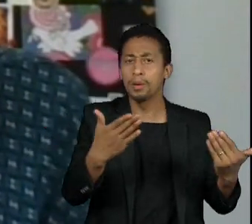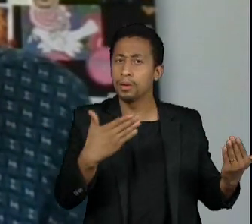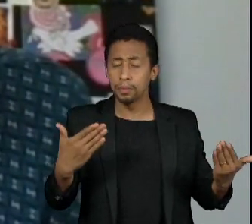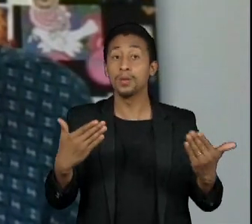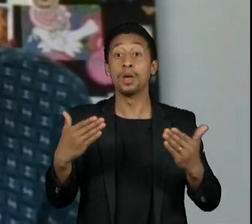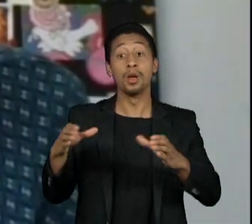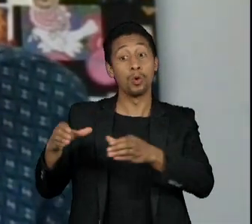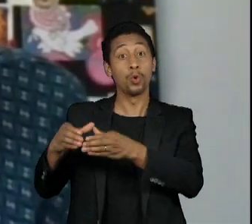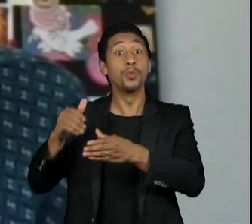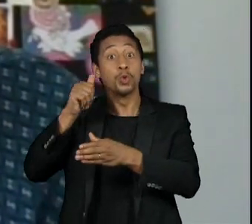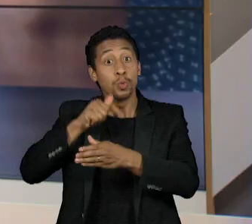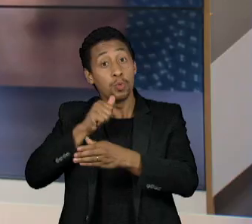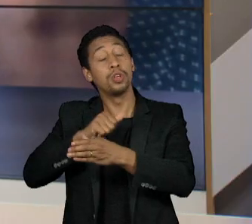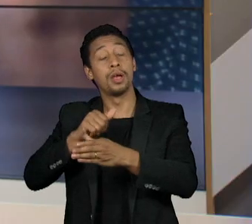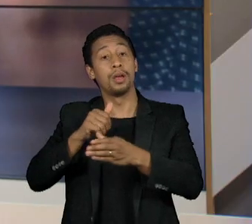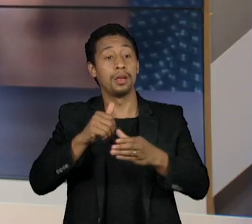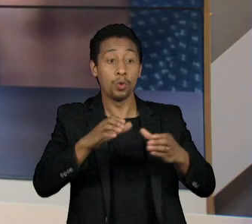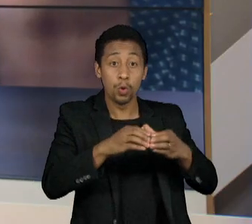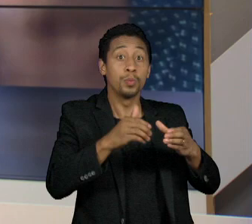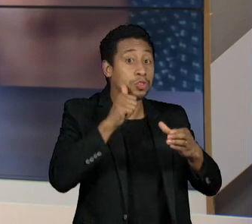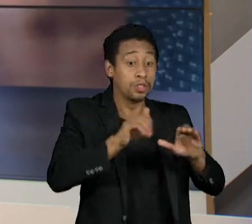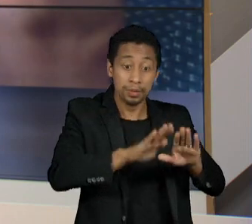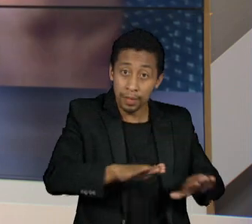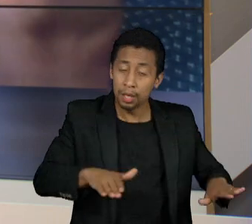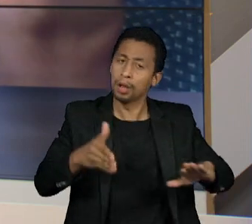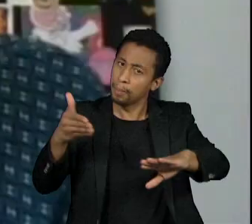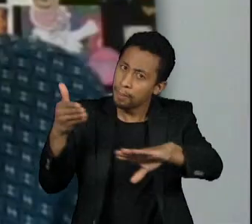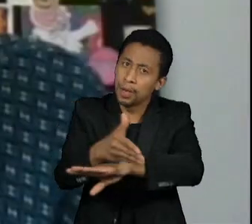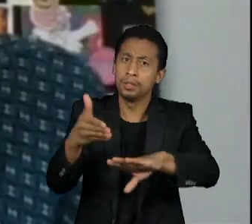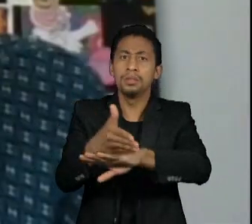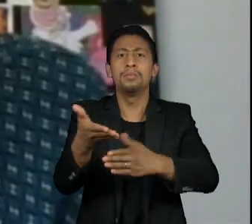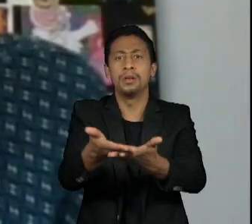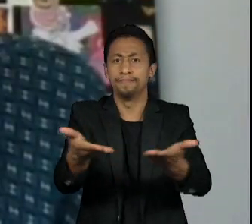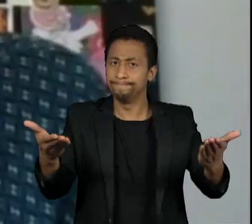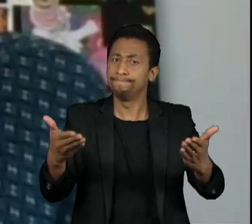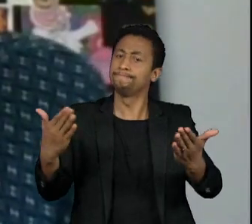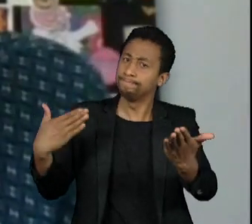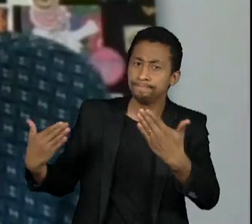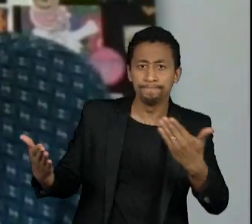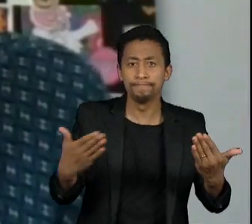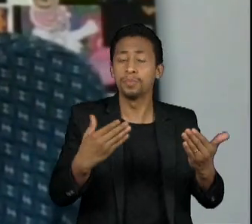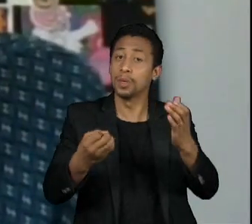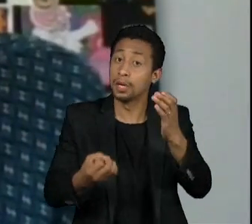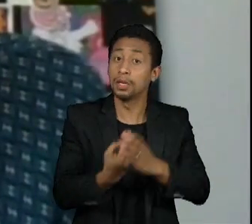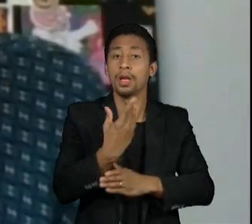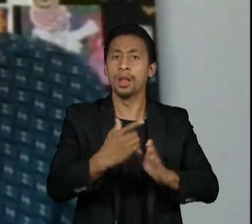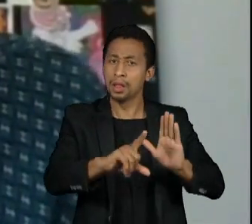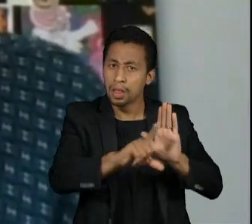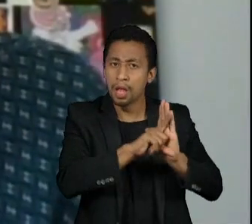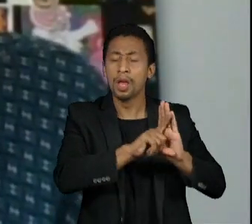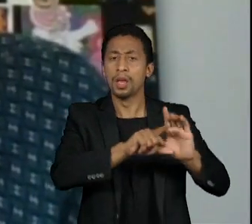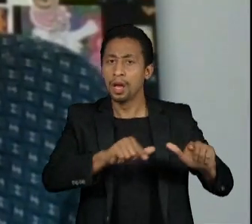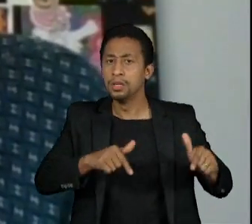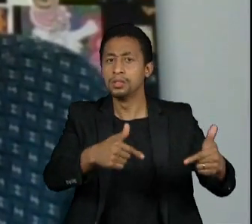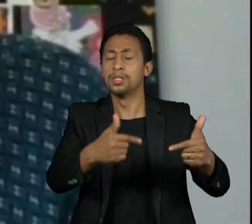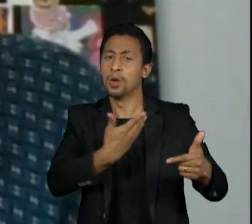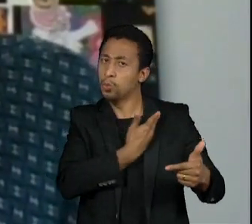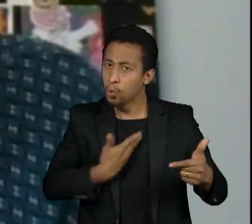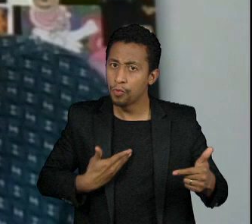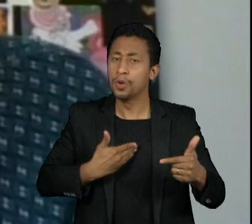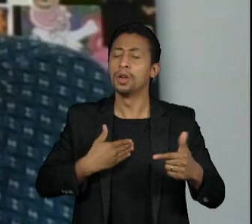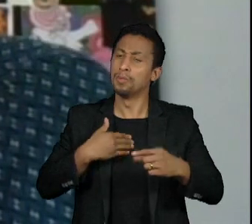de mulheres e de meninas. Abrir esses espaços de debate para políticas públicas que possam atuar em